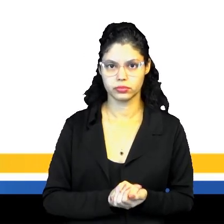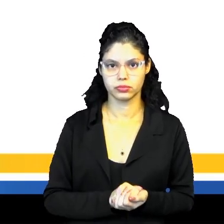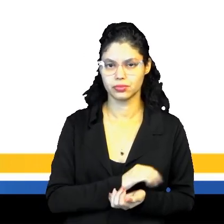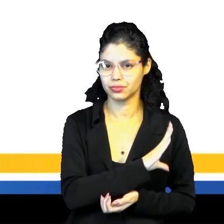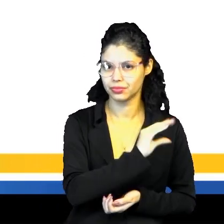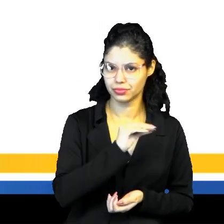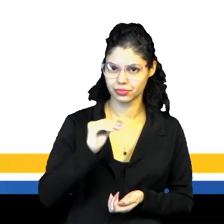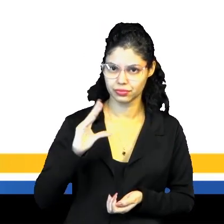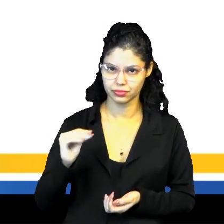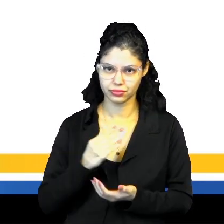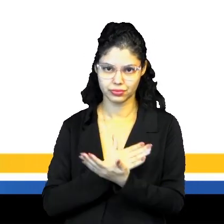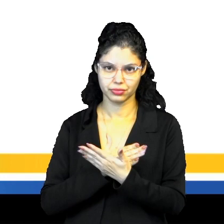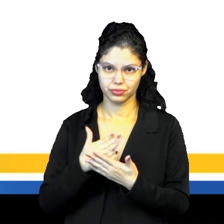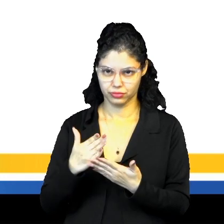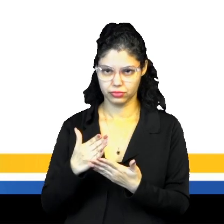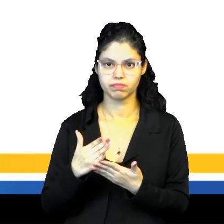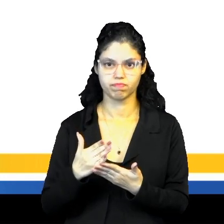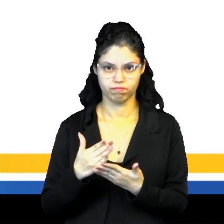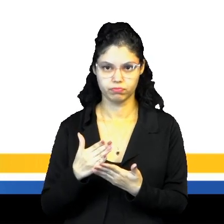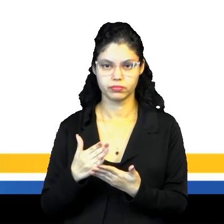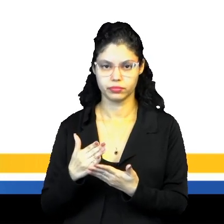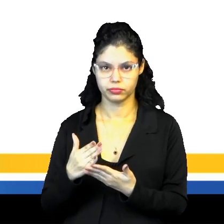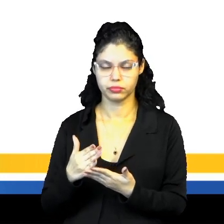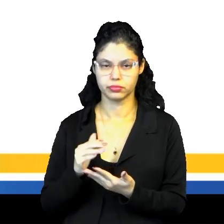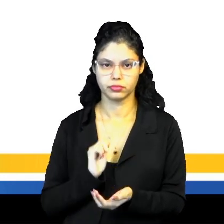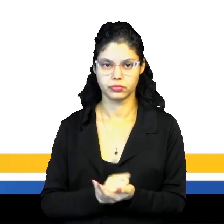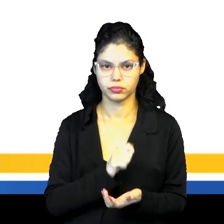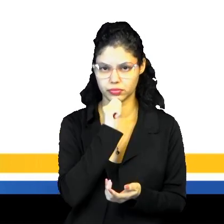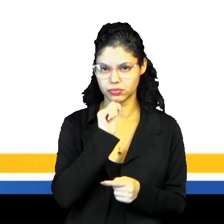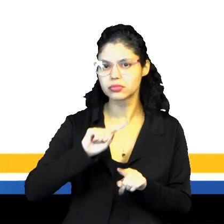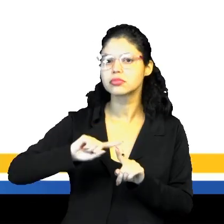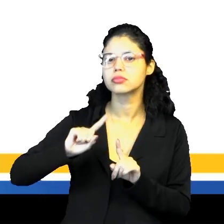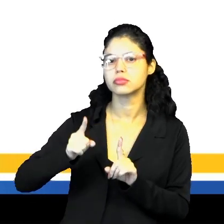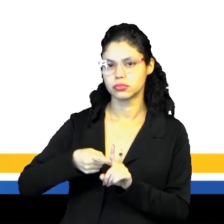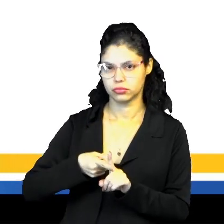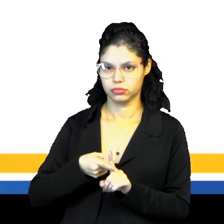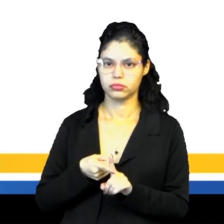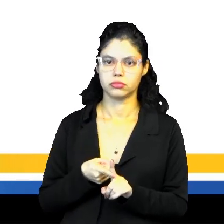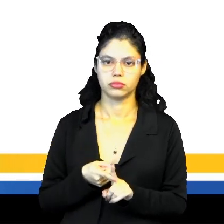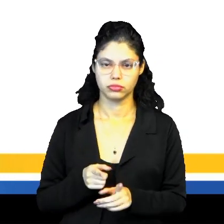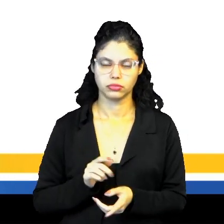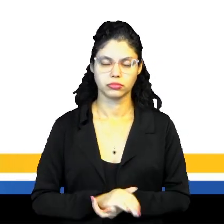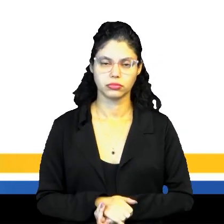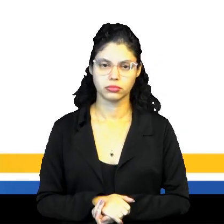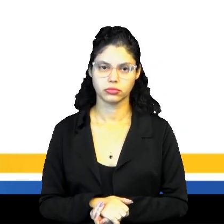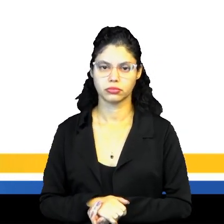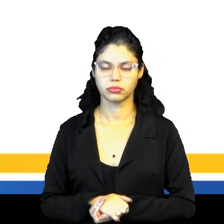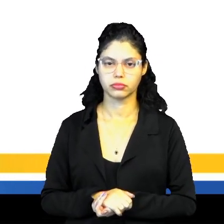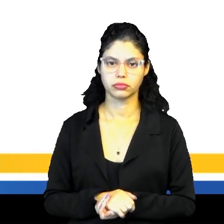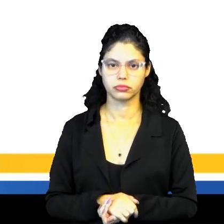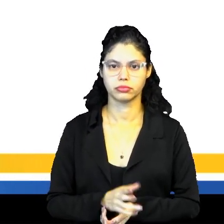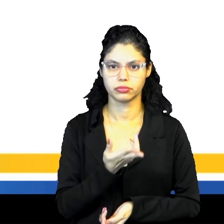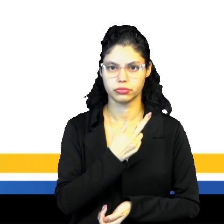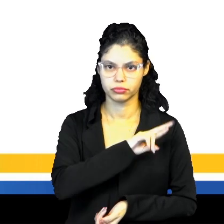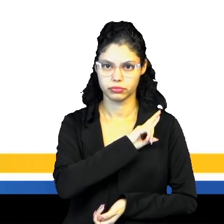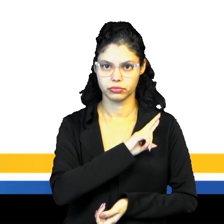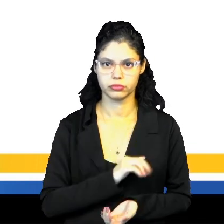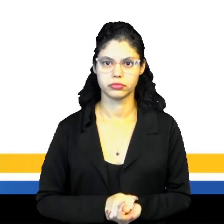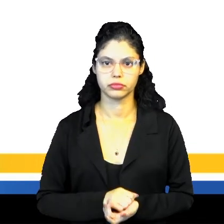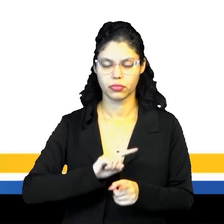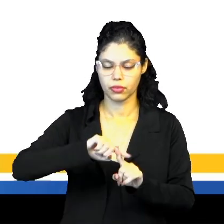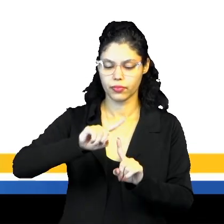uma adolescente, né, no início aí da puberdade ainda, já entre, né, nessas responsabilidades